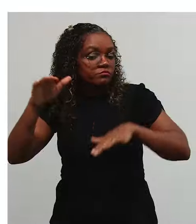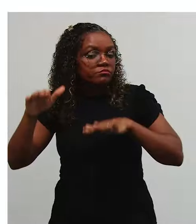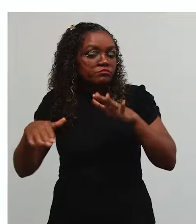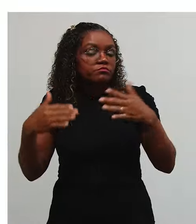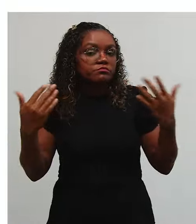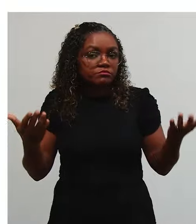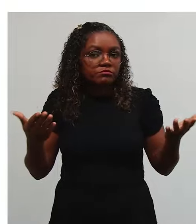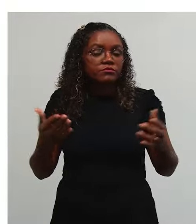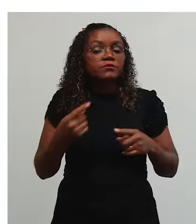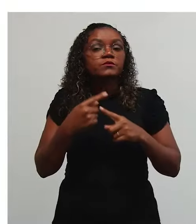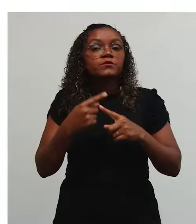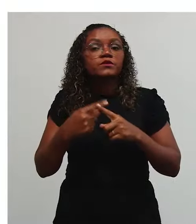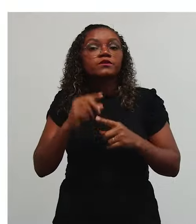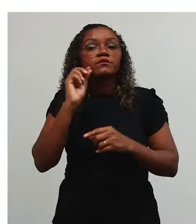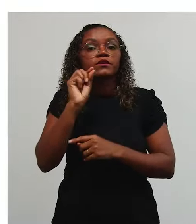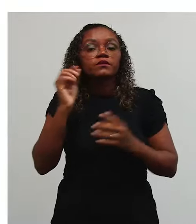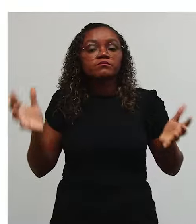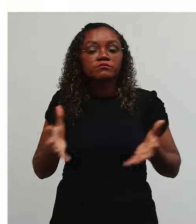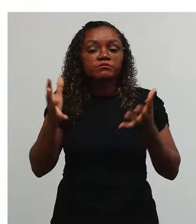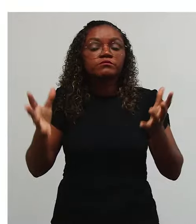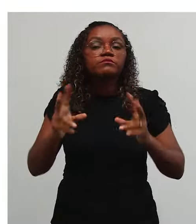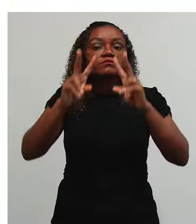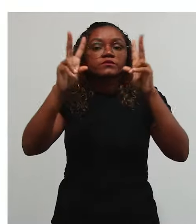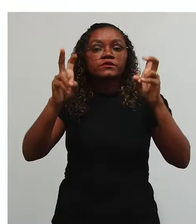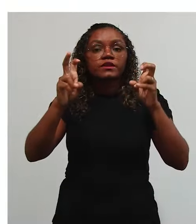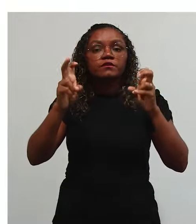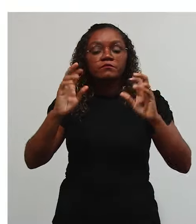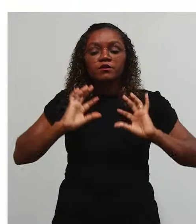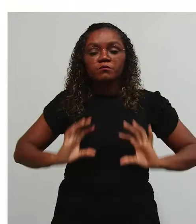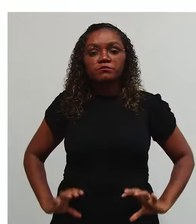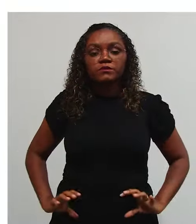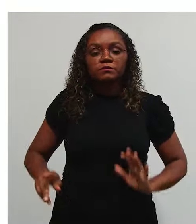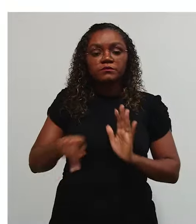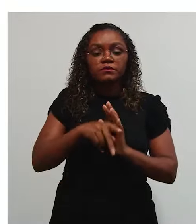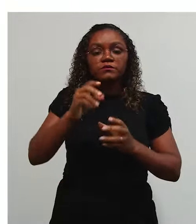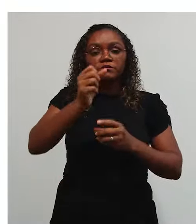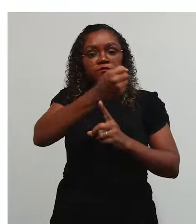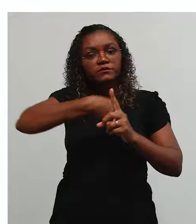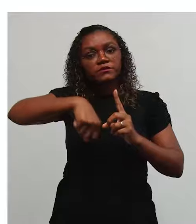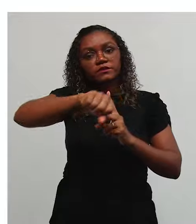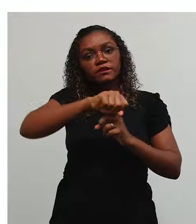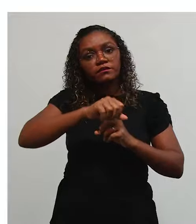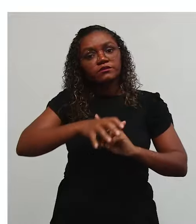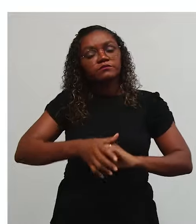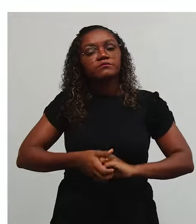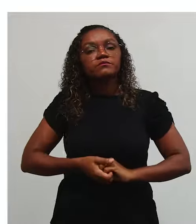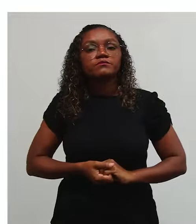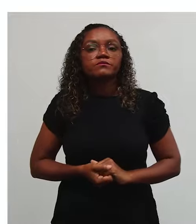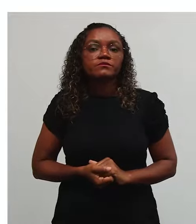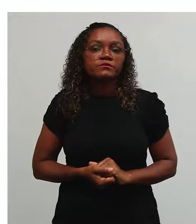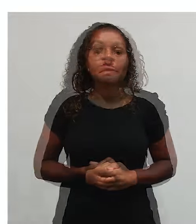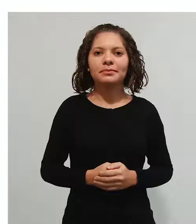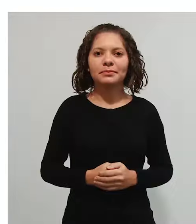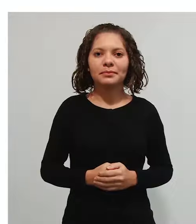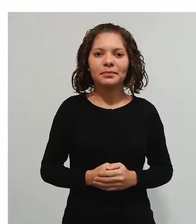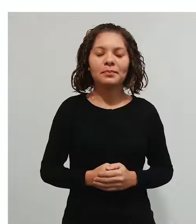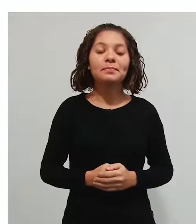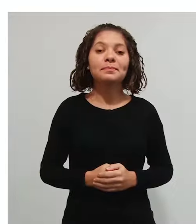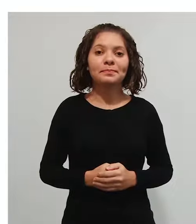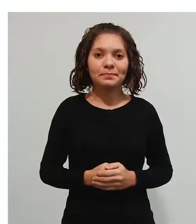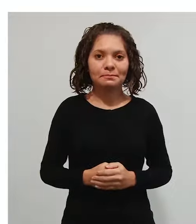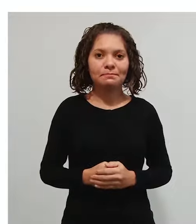tá minúsculo aqui mas é maiúsculo para fomentar AD comportamento na sociedade gente vocês